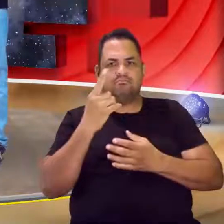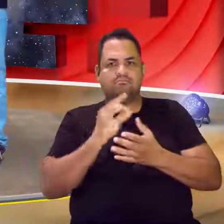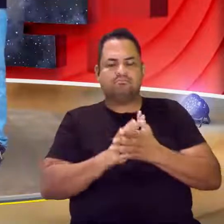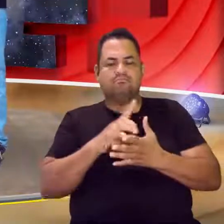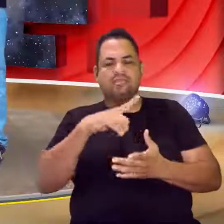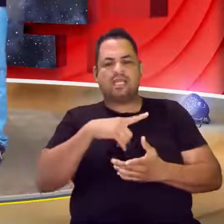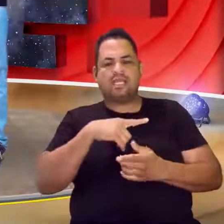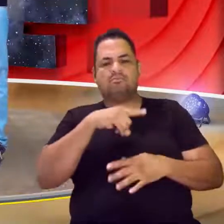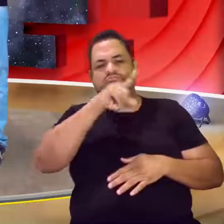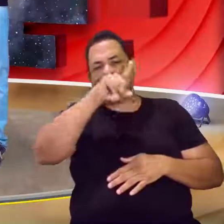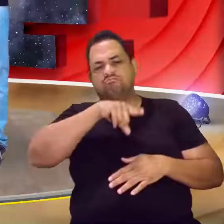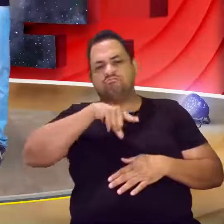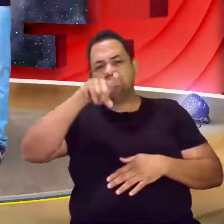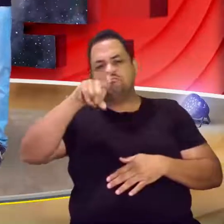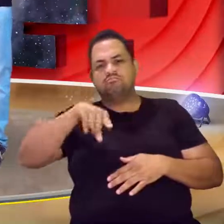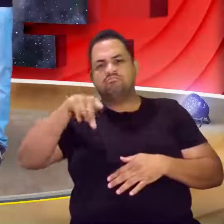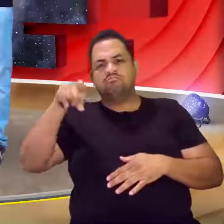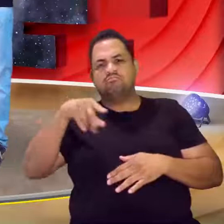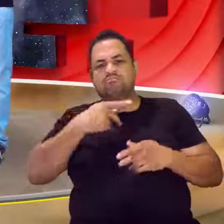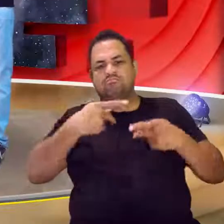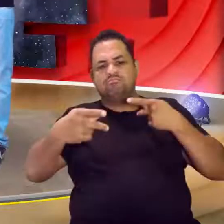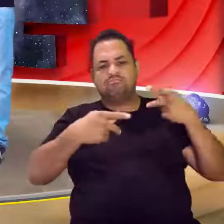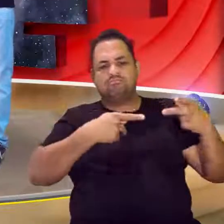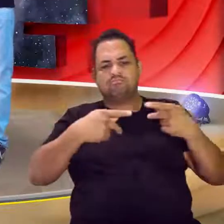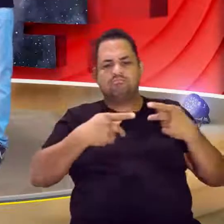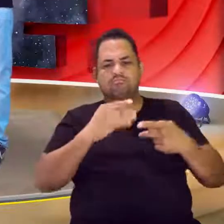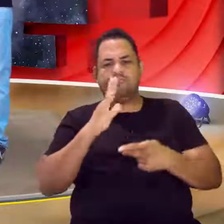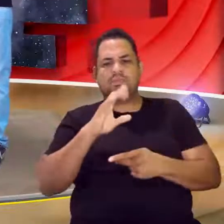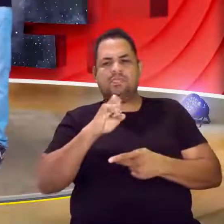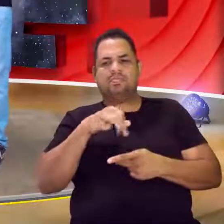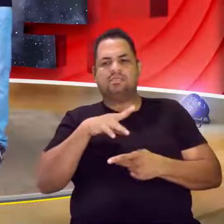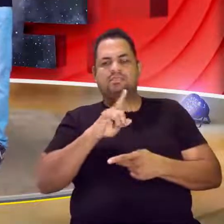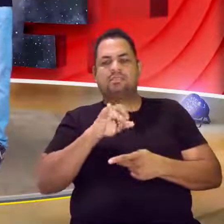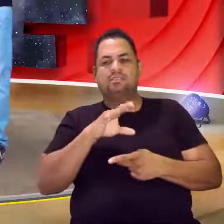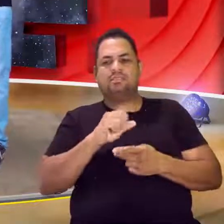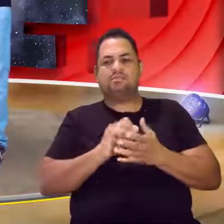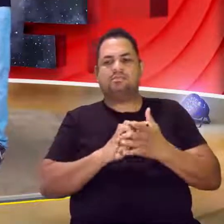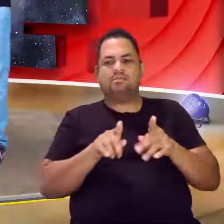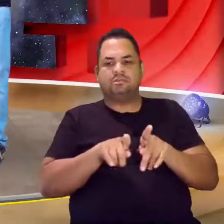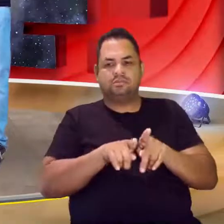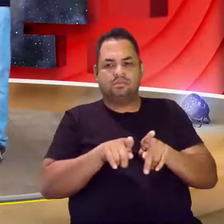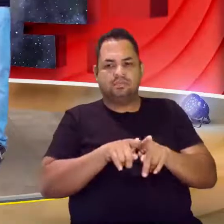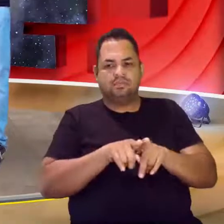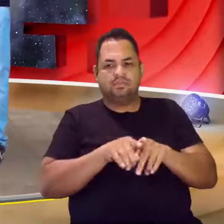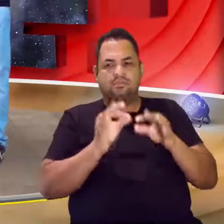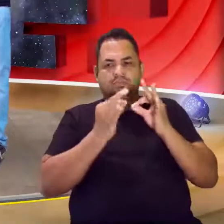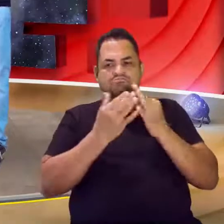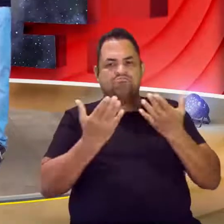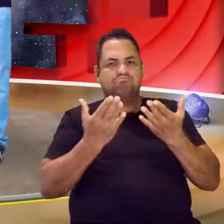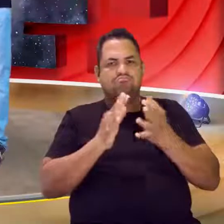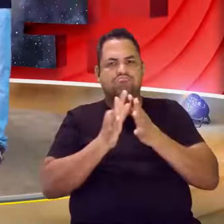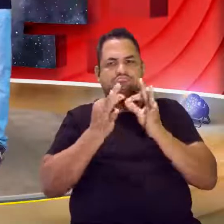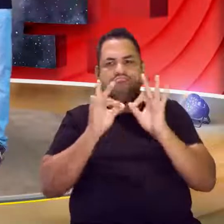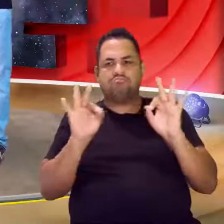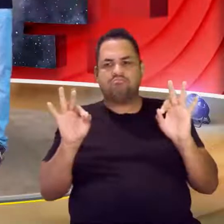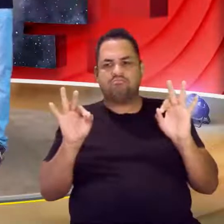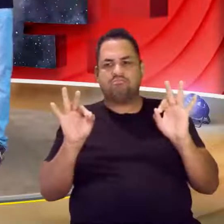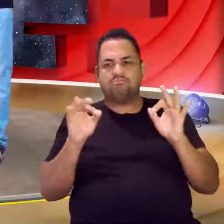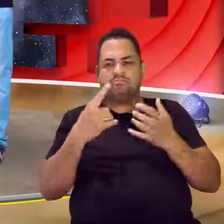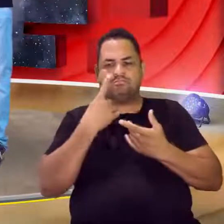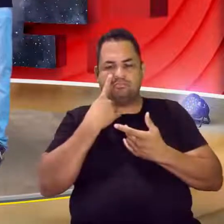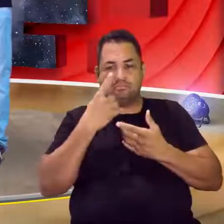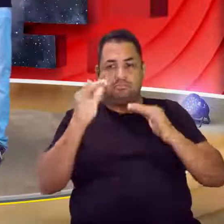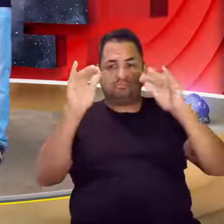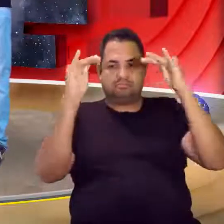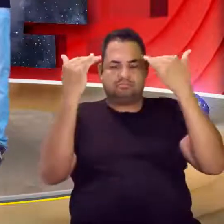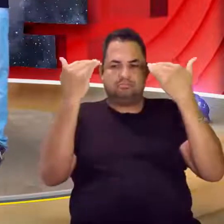cai gráfico, cai o plano cartesiano, cai também, e cai de maneira bem simples. É só você